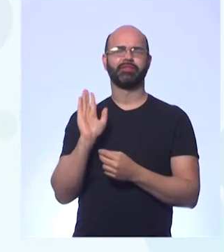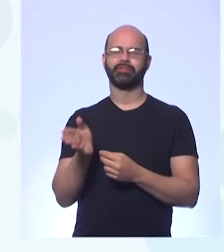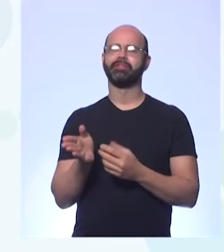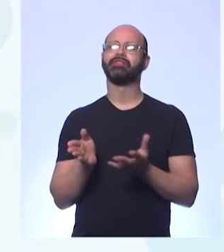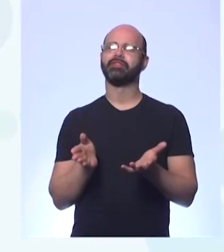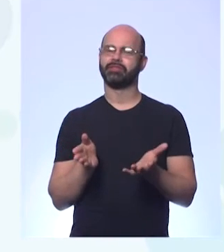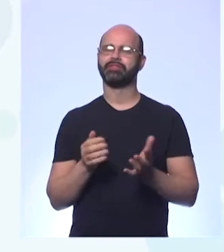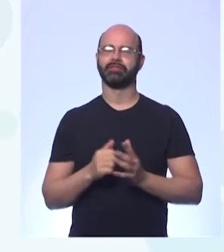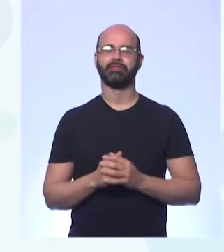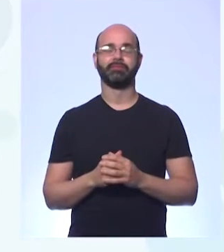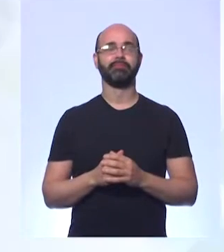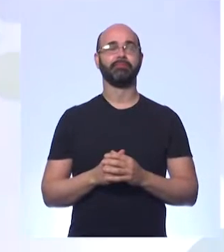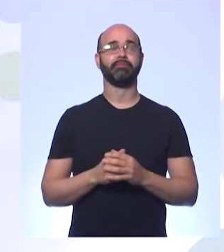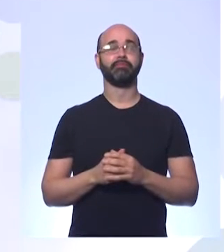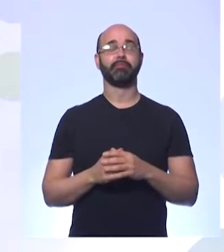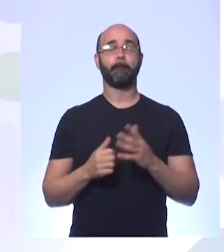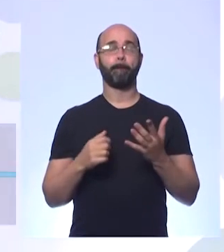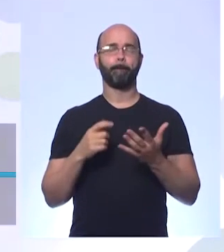tem vários